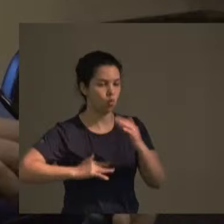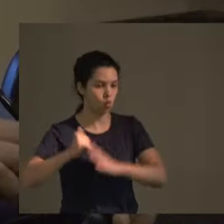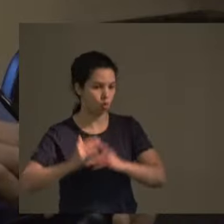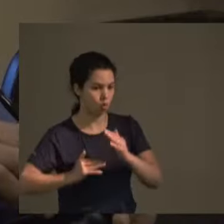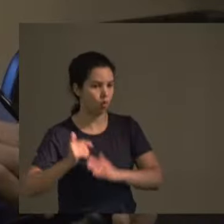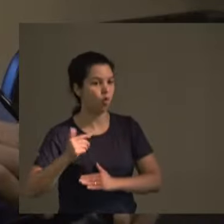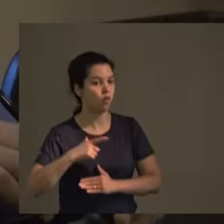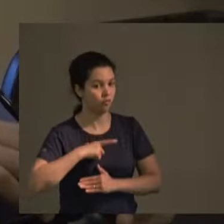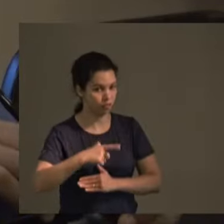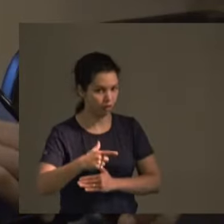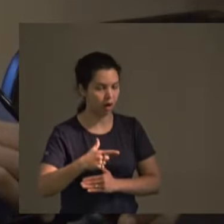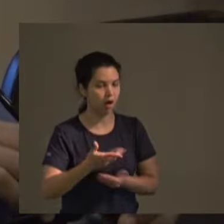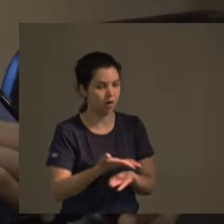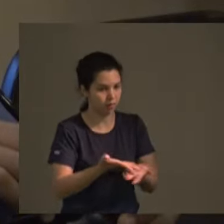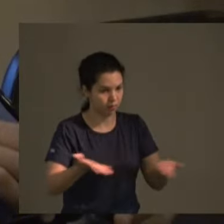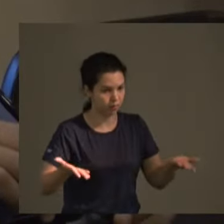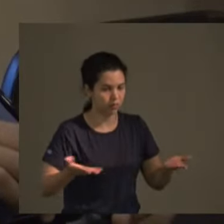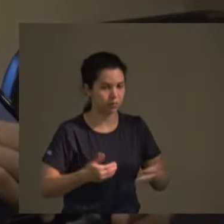estarão aí. Lembrando que